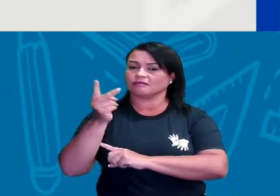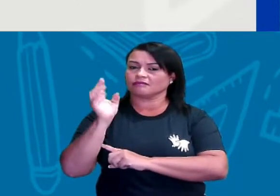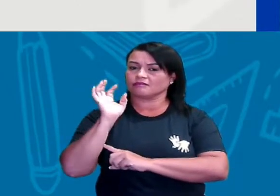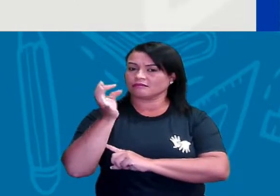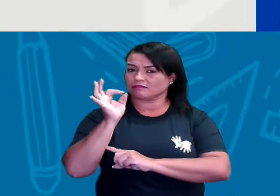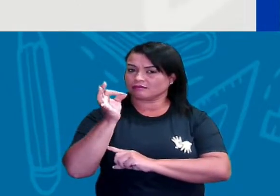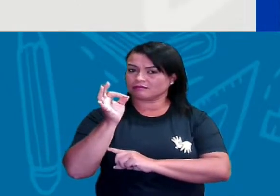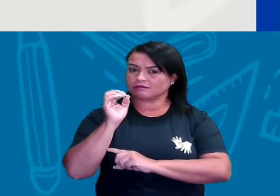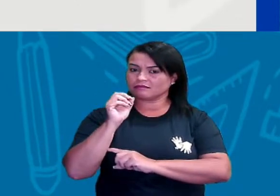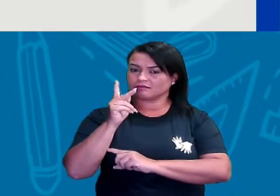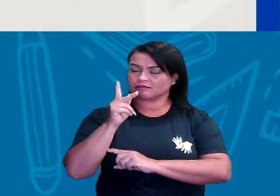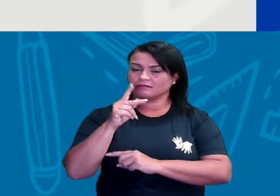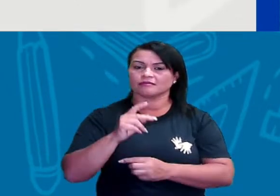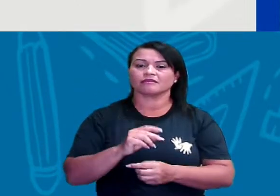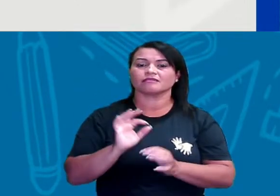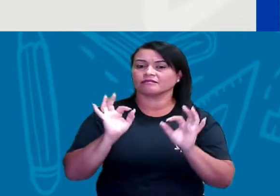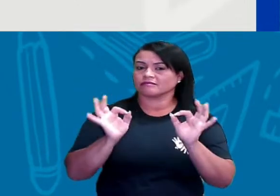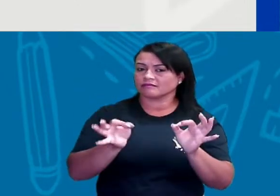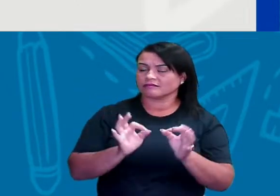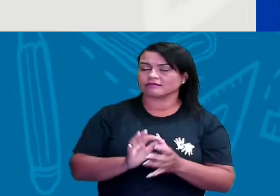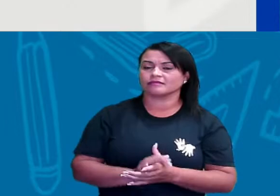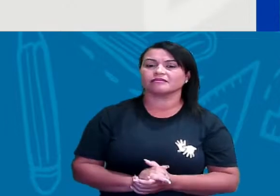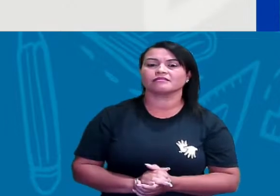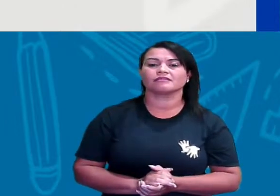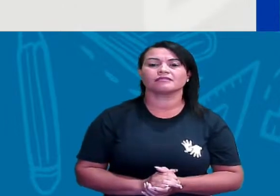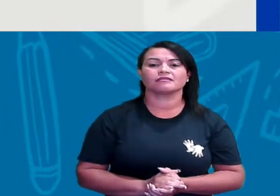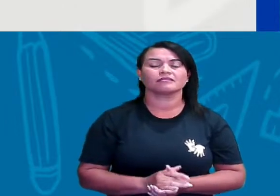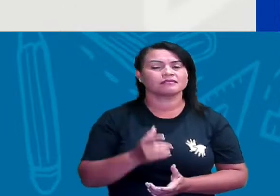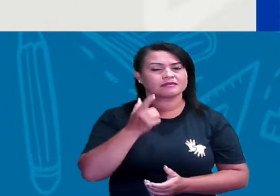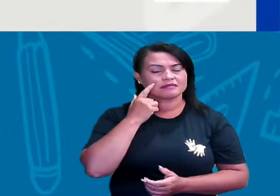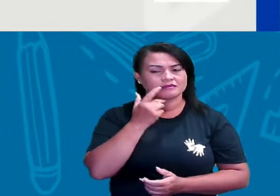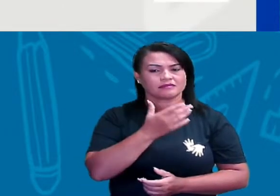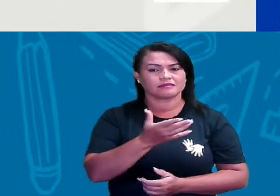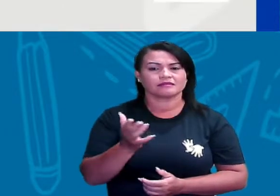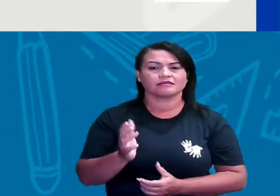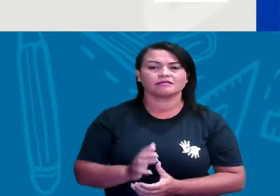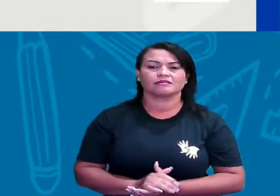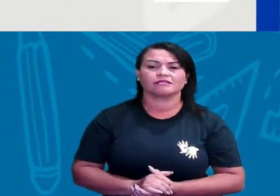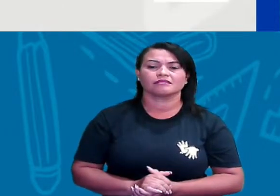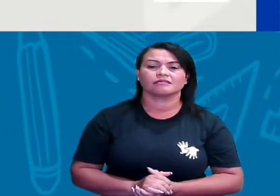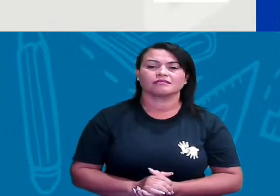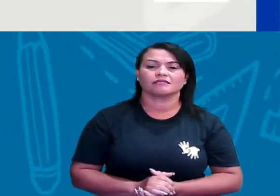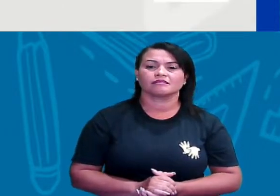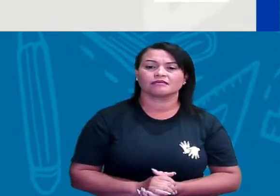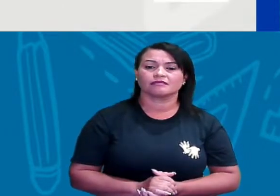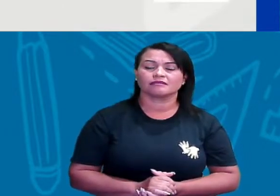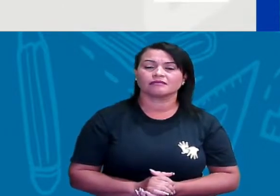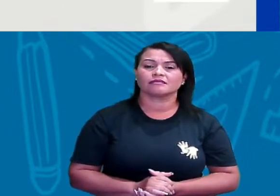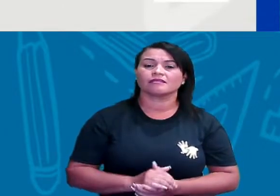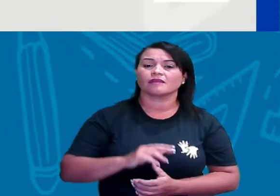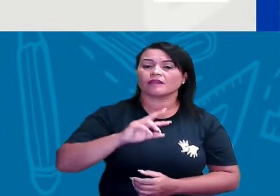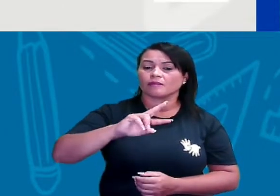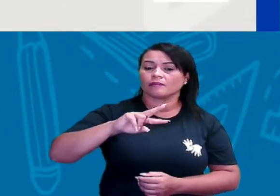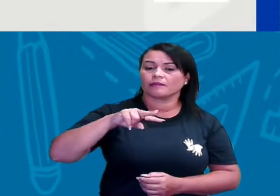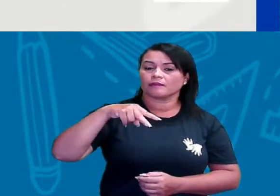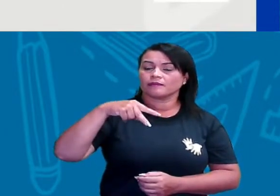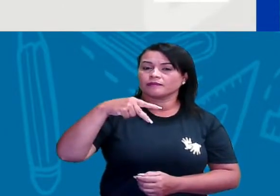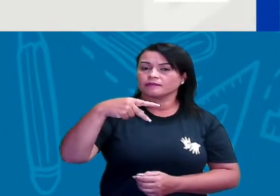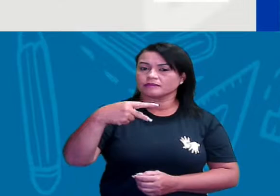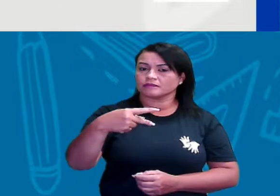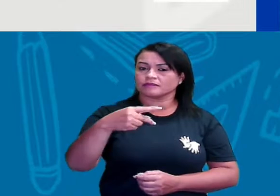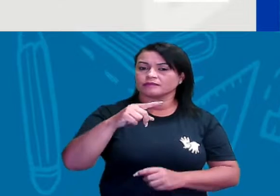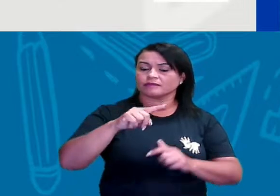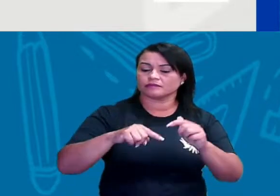expoentes. Ok? Certinho? Então, vamos para a próxima. Potência de um